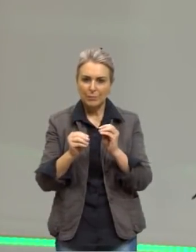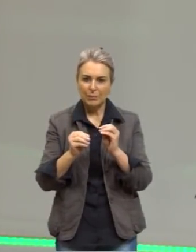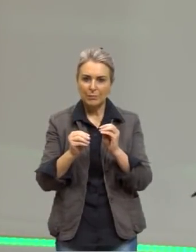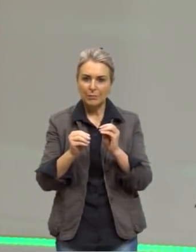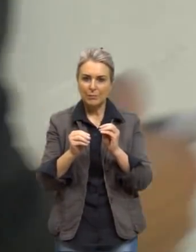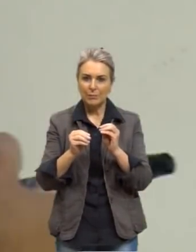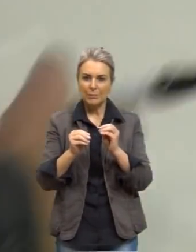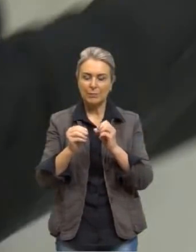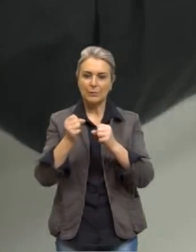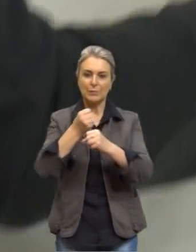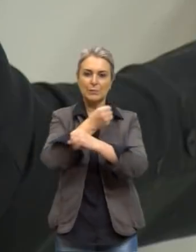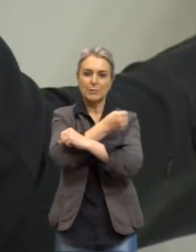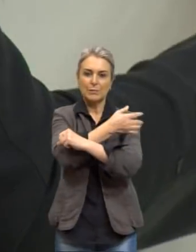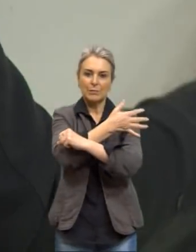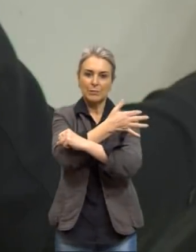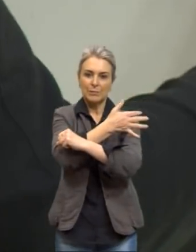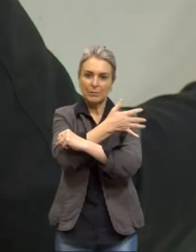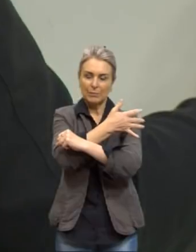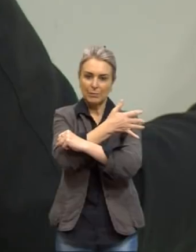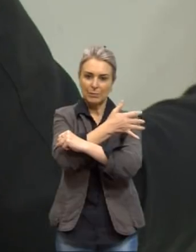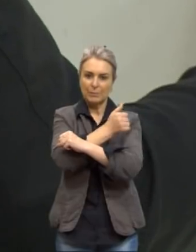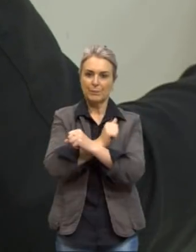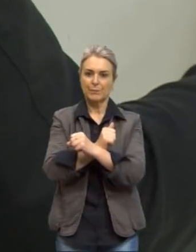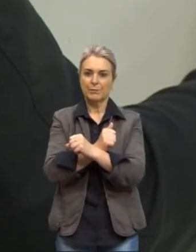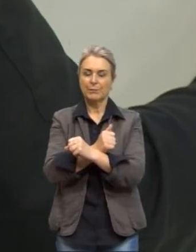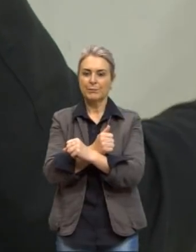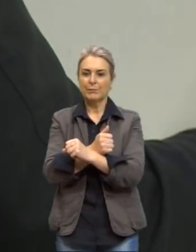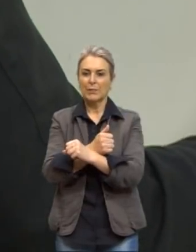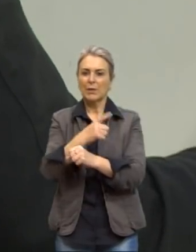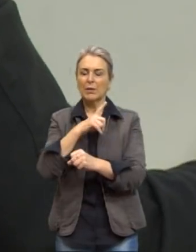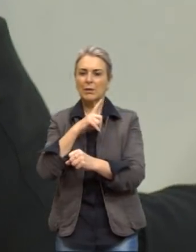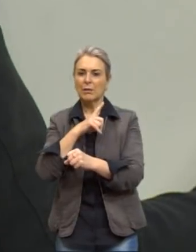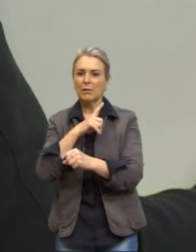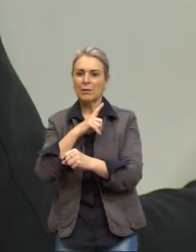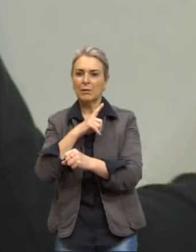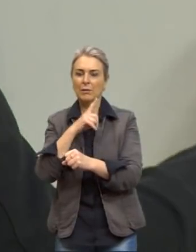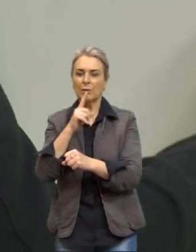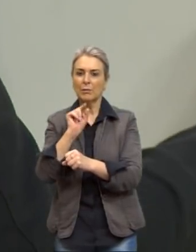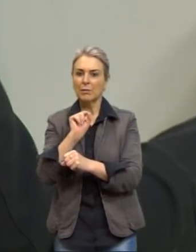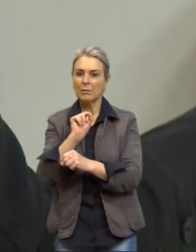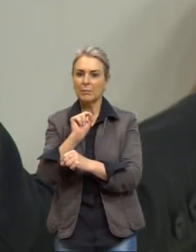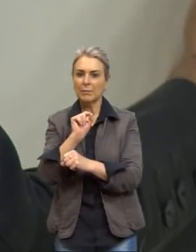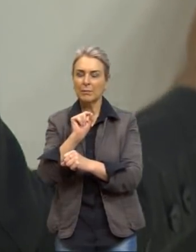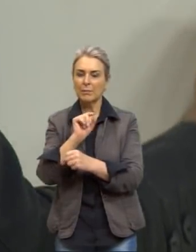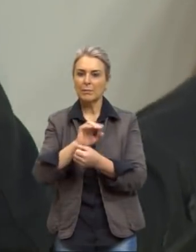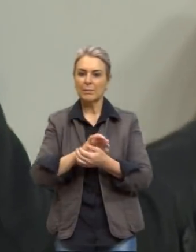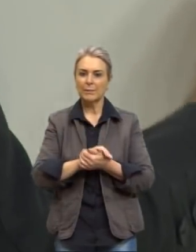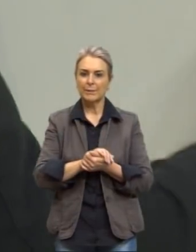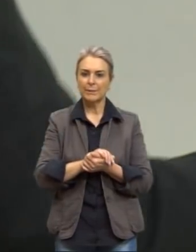flúor de ácido fluorídrico próximo de outra eu tenho isso aqui ó